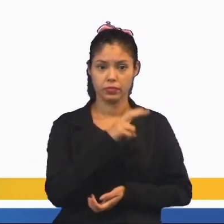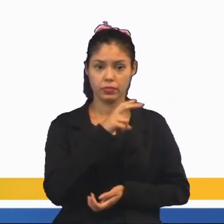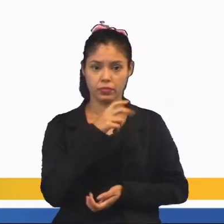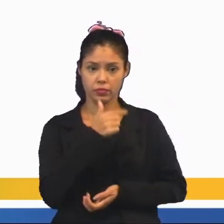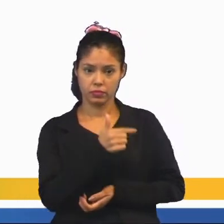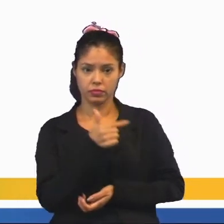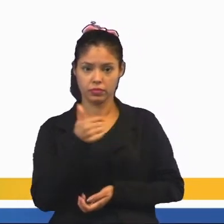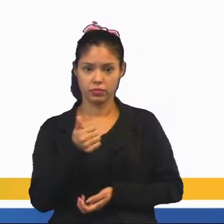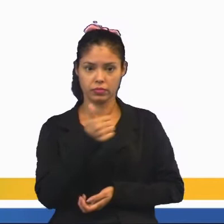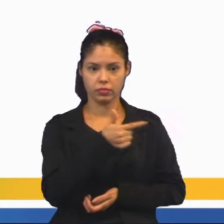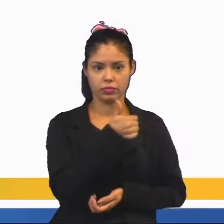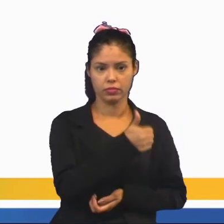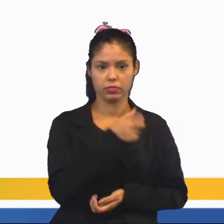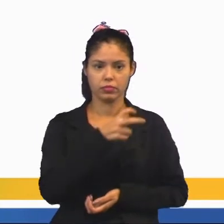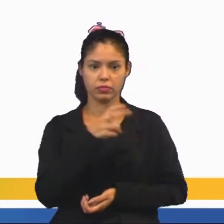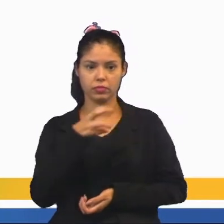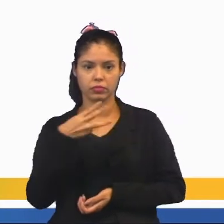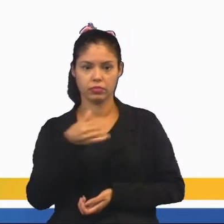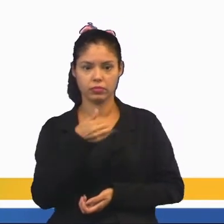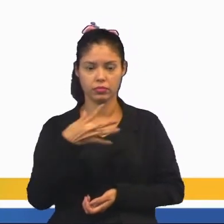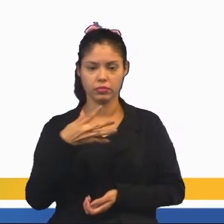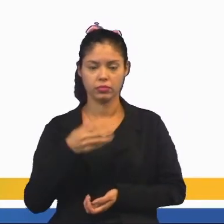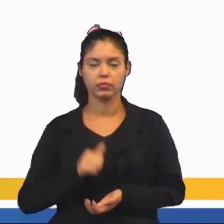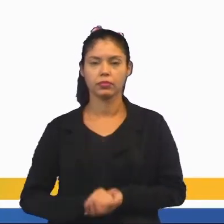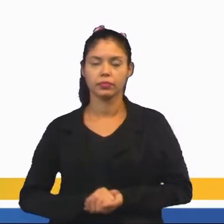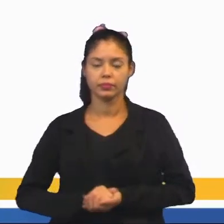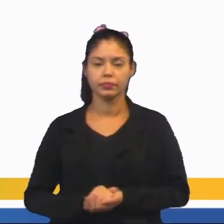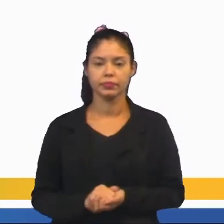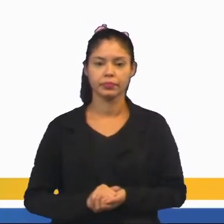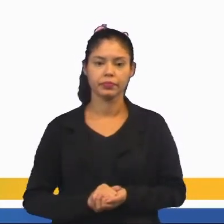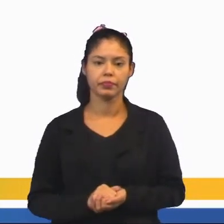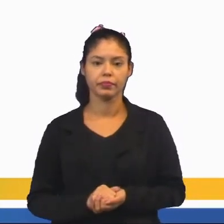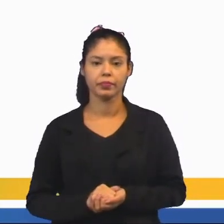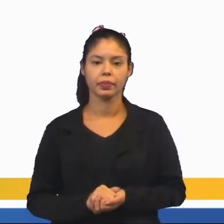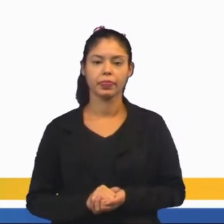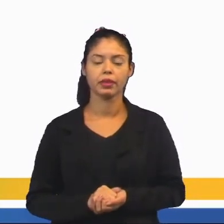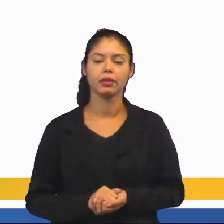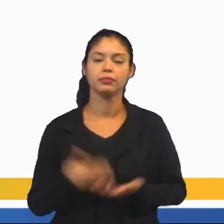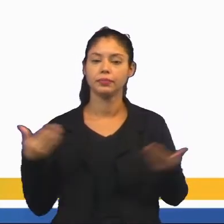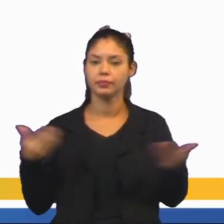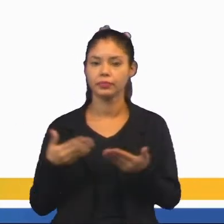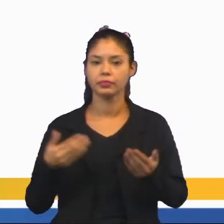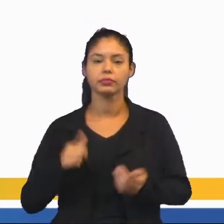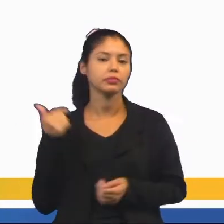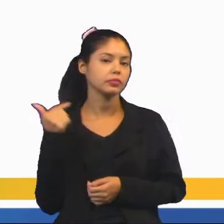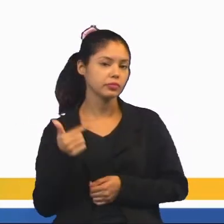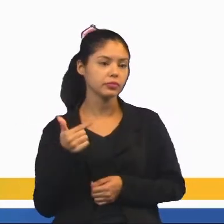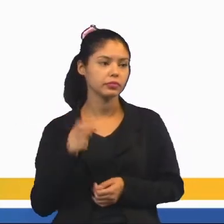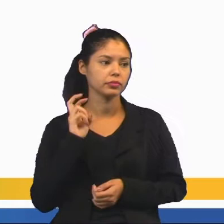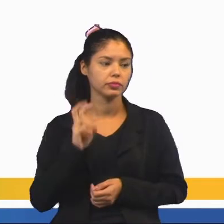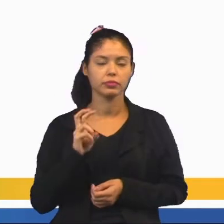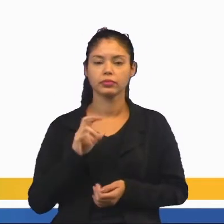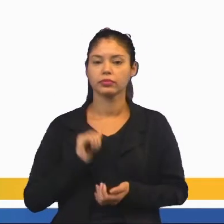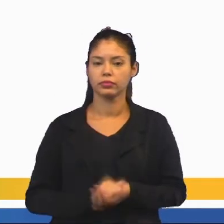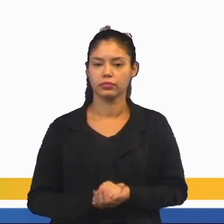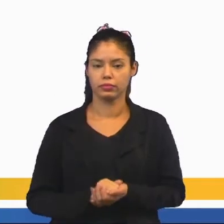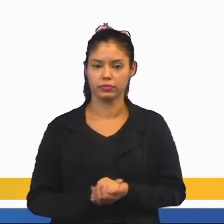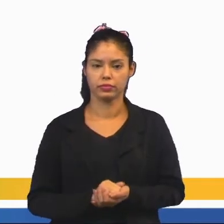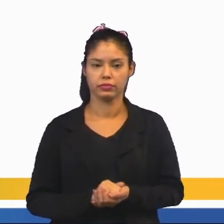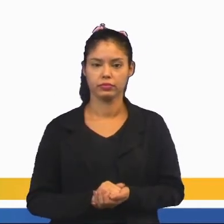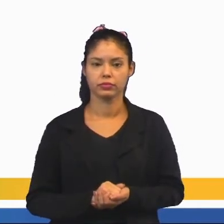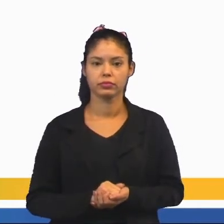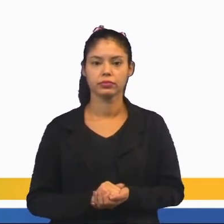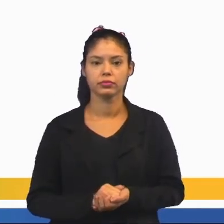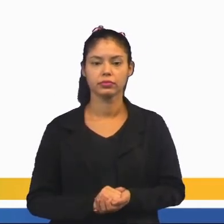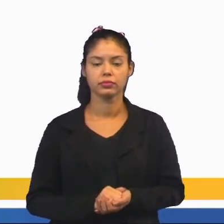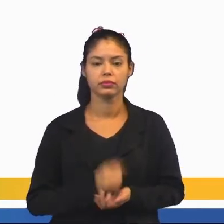512, 513, 514. Agora, o 5 com o